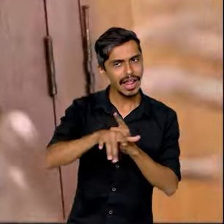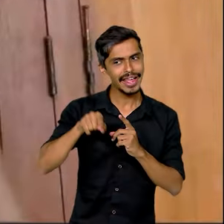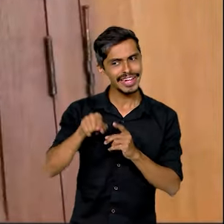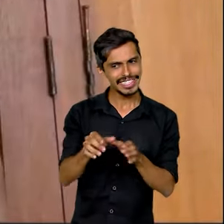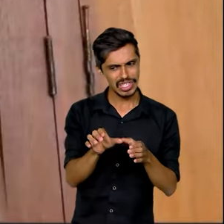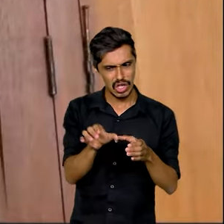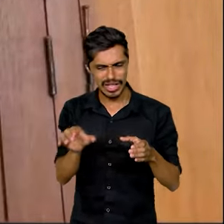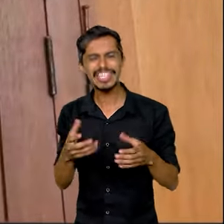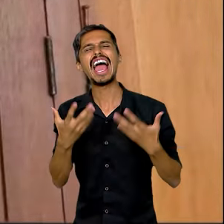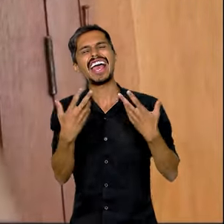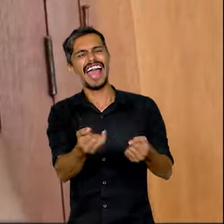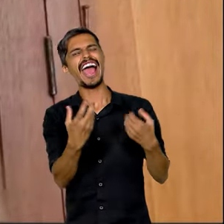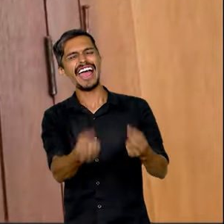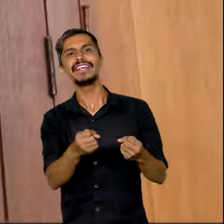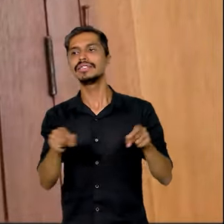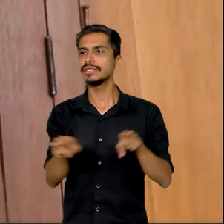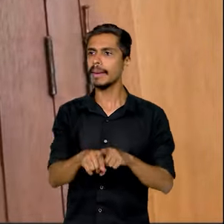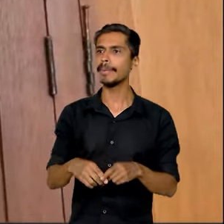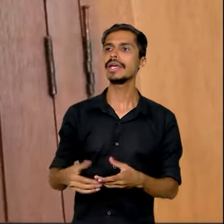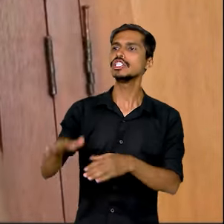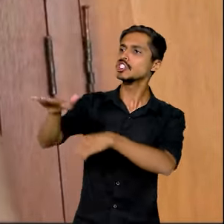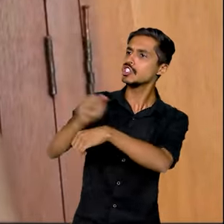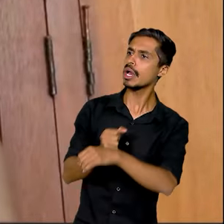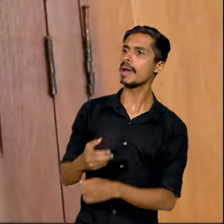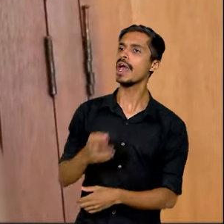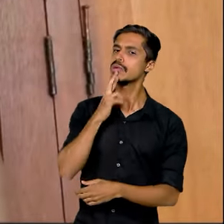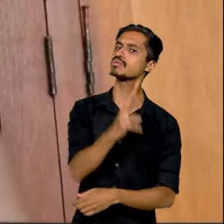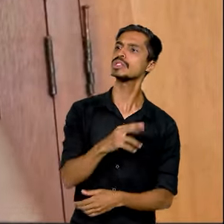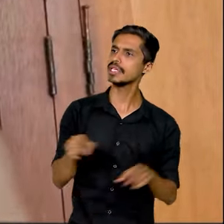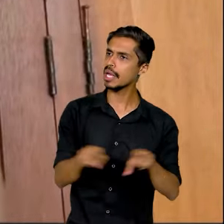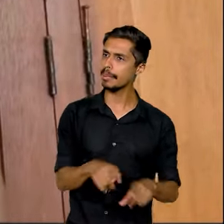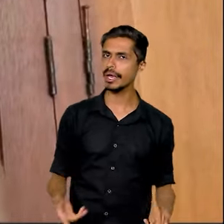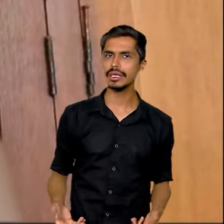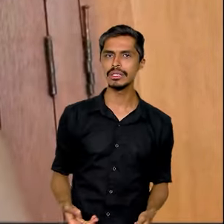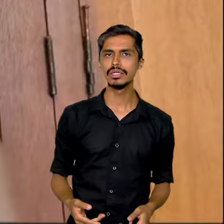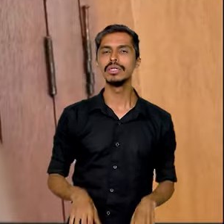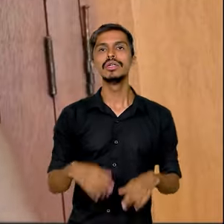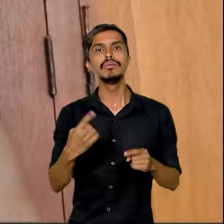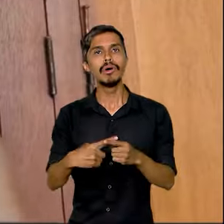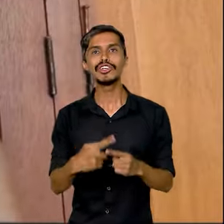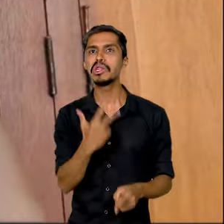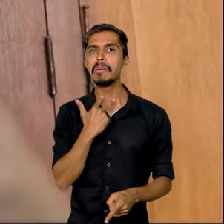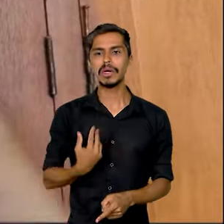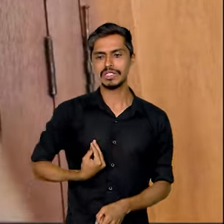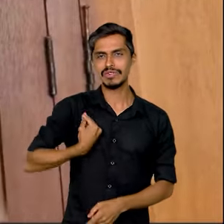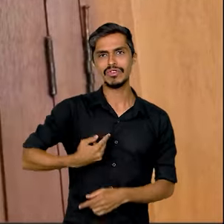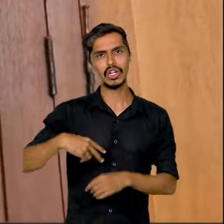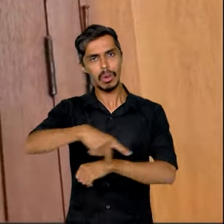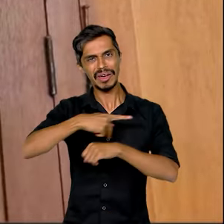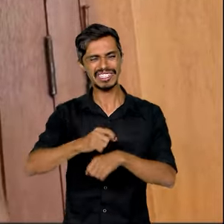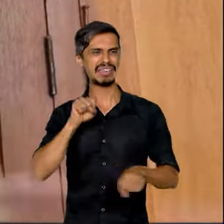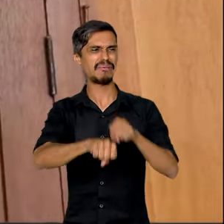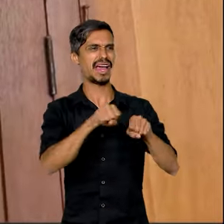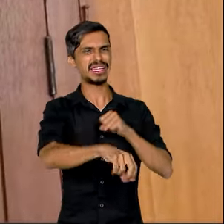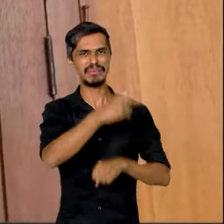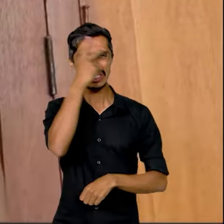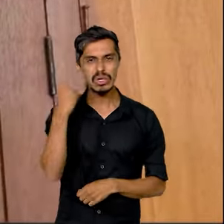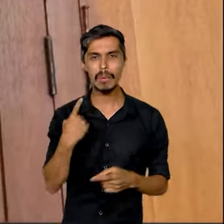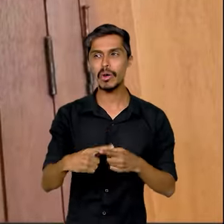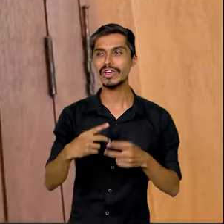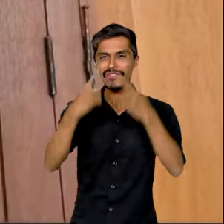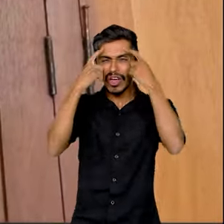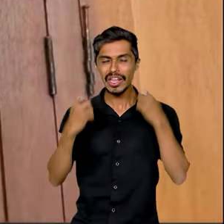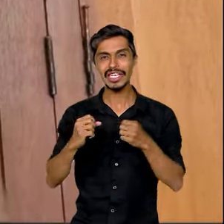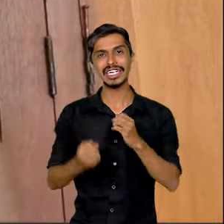parte que está conivente, precisa receber esse chamamento e responder a ele. Não se pode viver num país que se mata as pessoas, porque violência